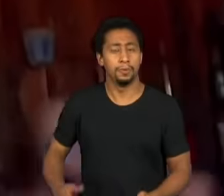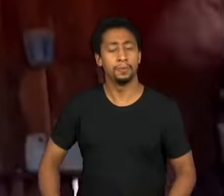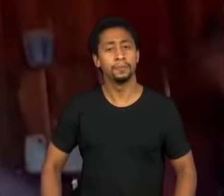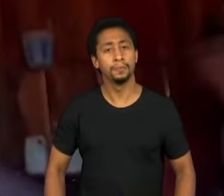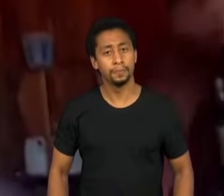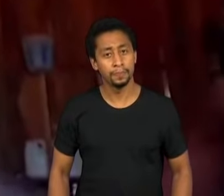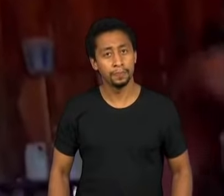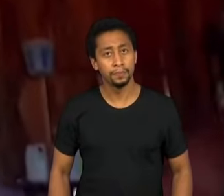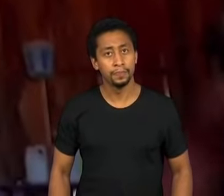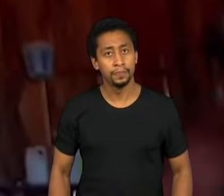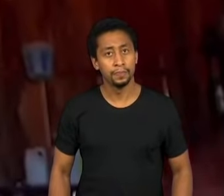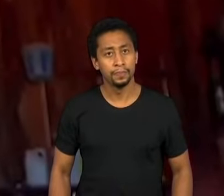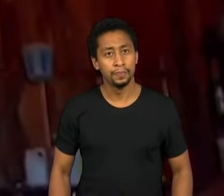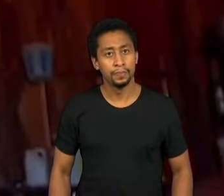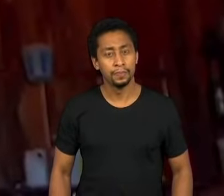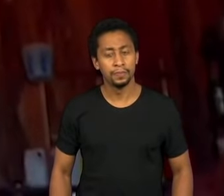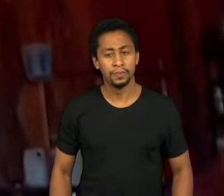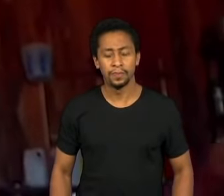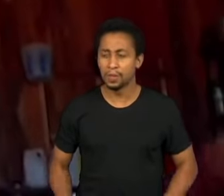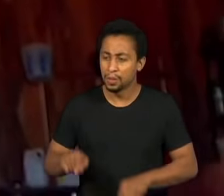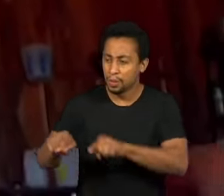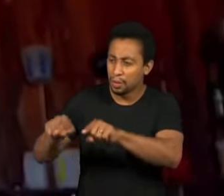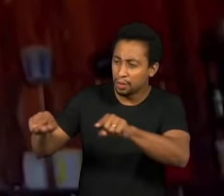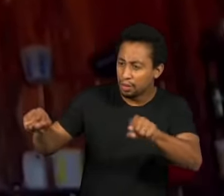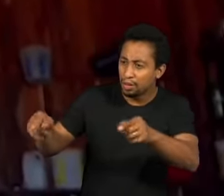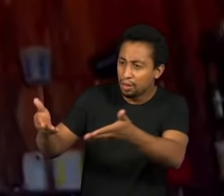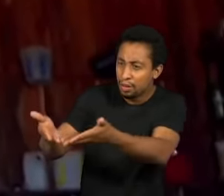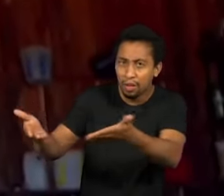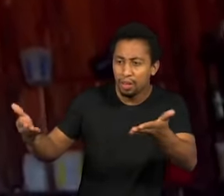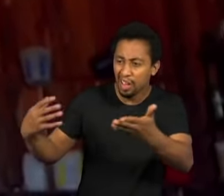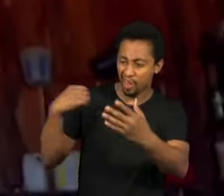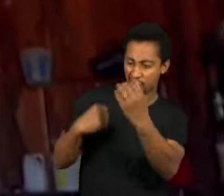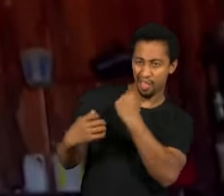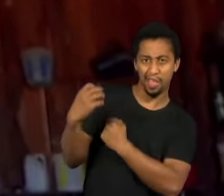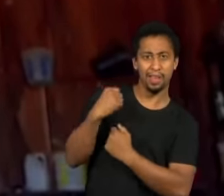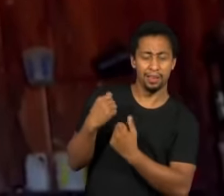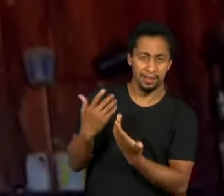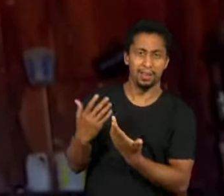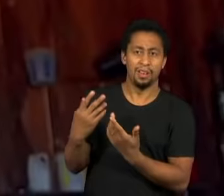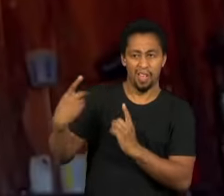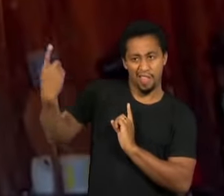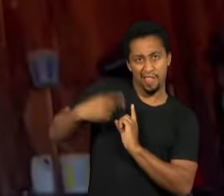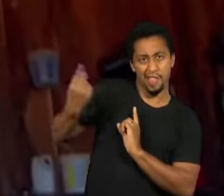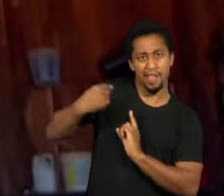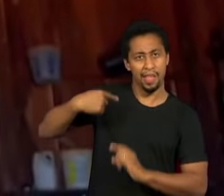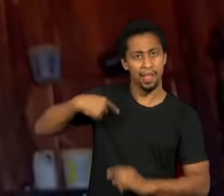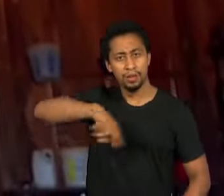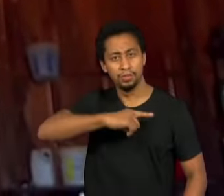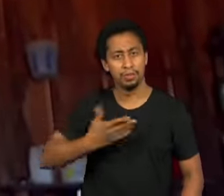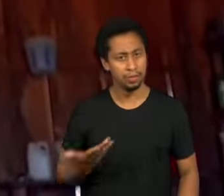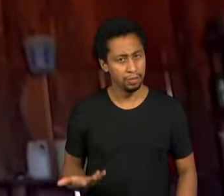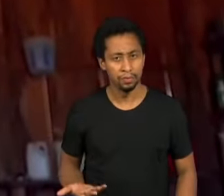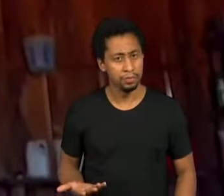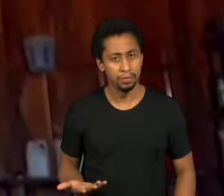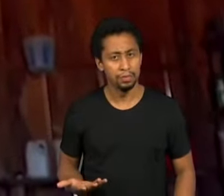O banco aqui, aqui no Brasil está enganando a gente. Não tem